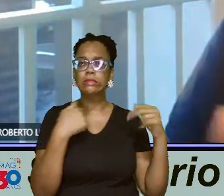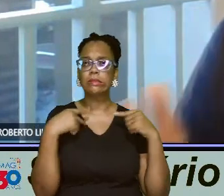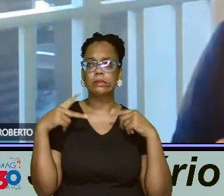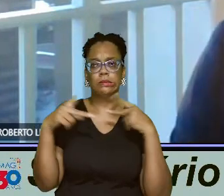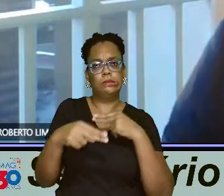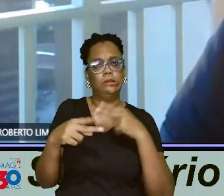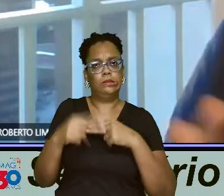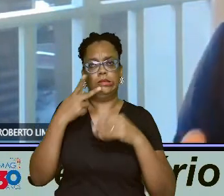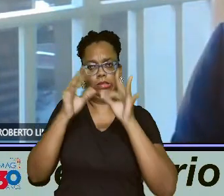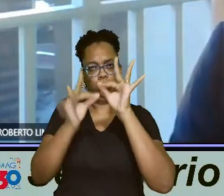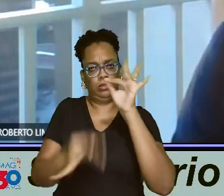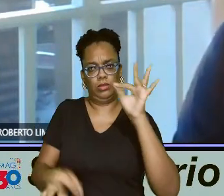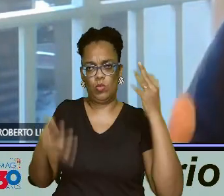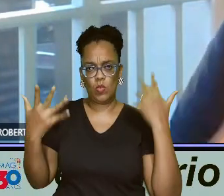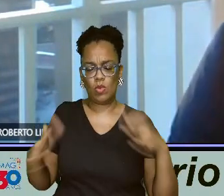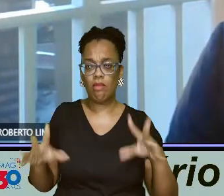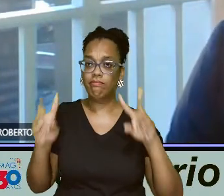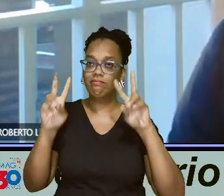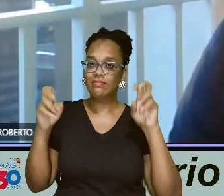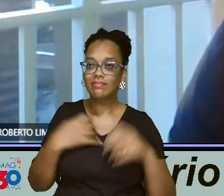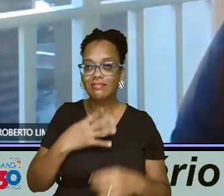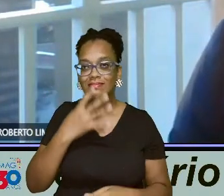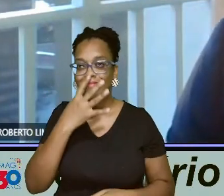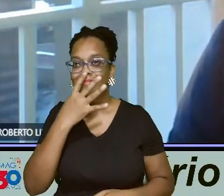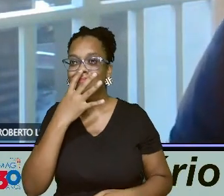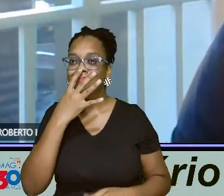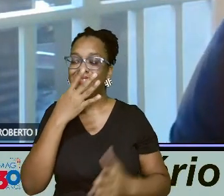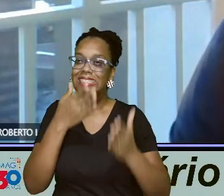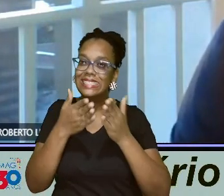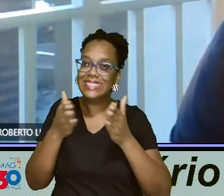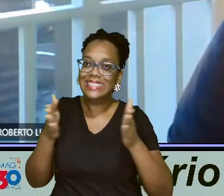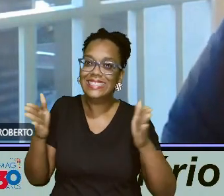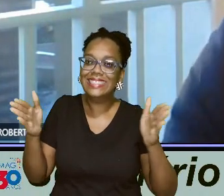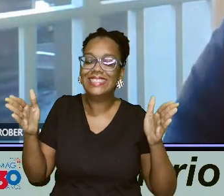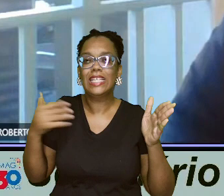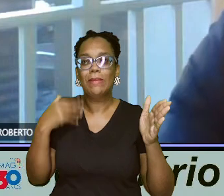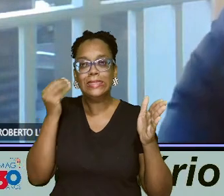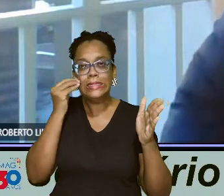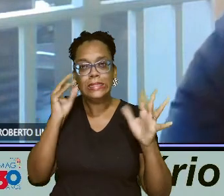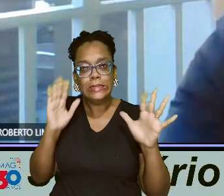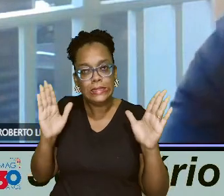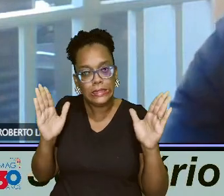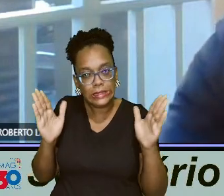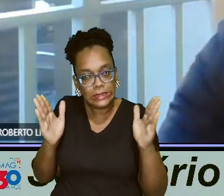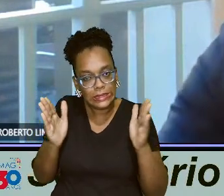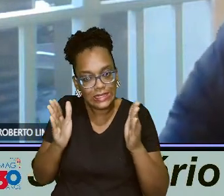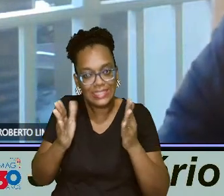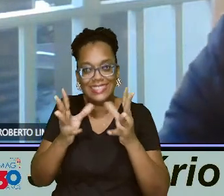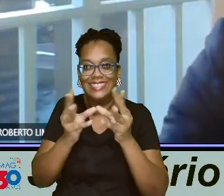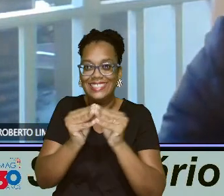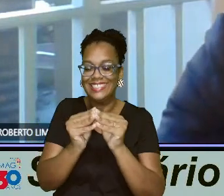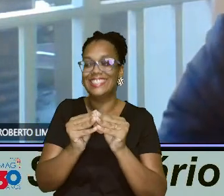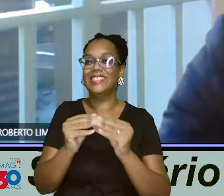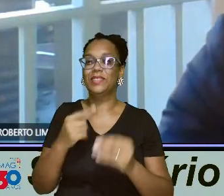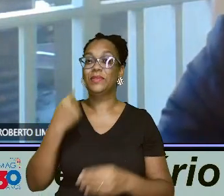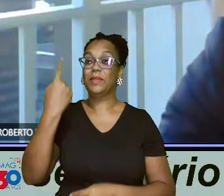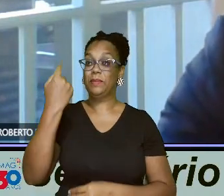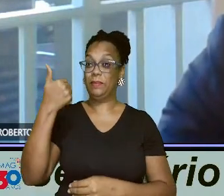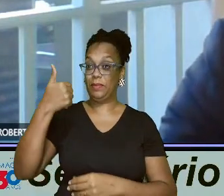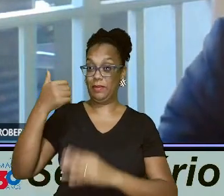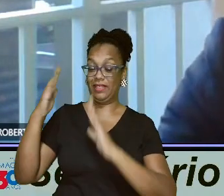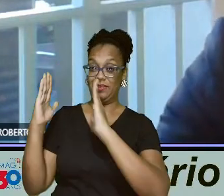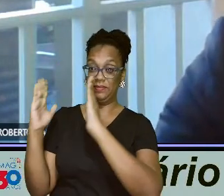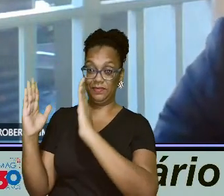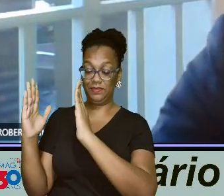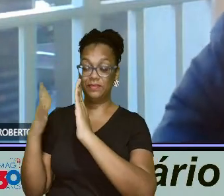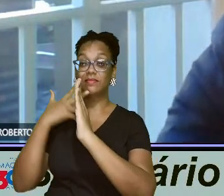assunto é fascinante, ele é muito abrangente, mas vou fazer os cortes aqui necessários. Então, a primeira parte eu vou falar sobre